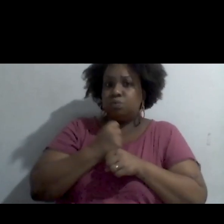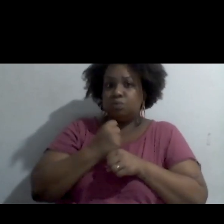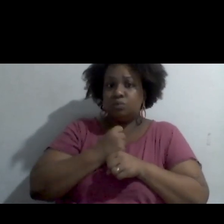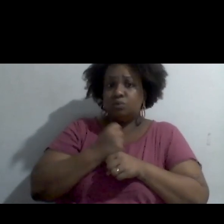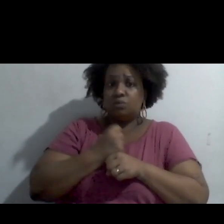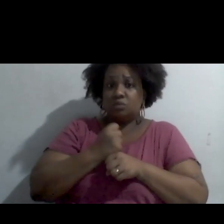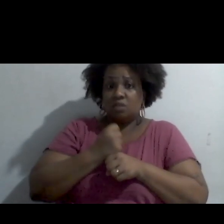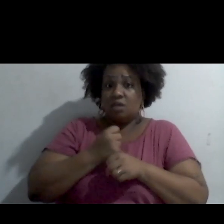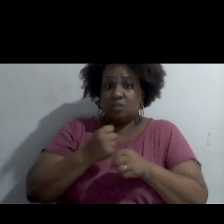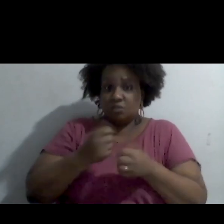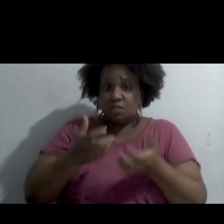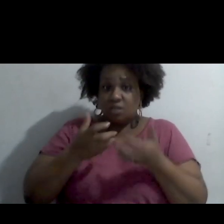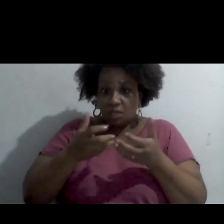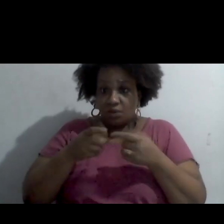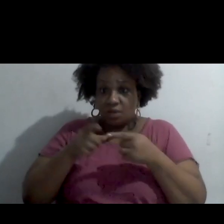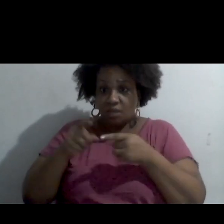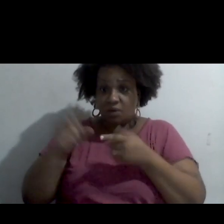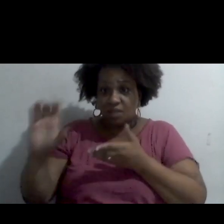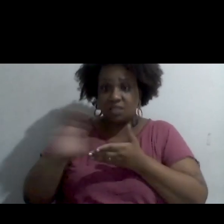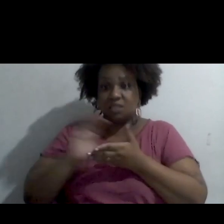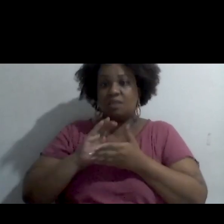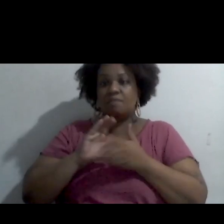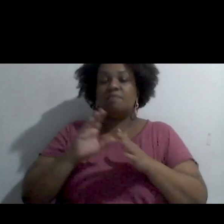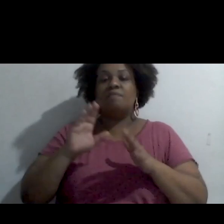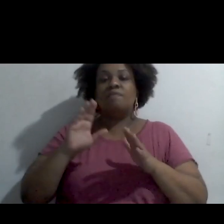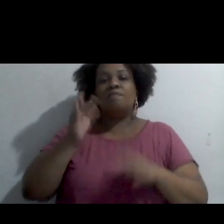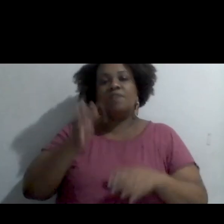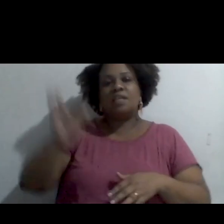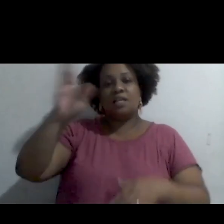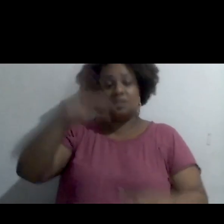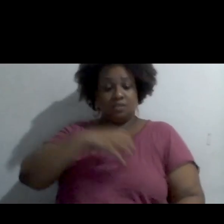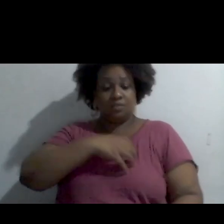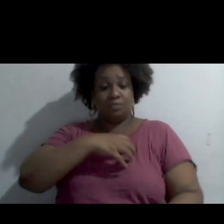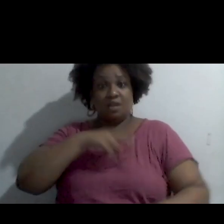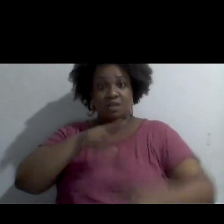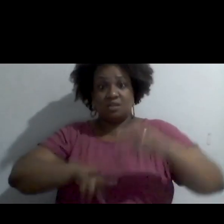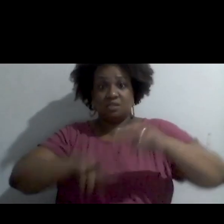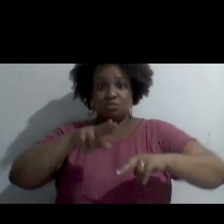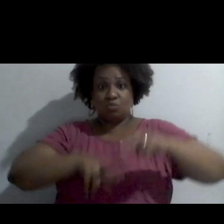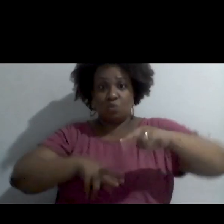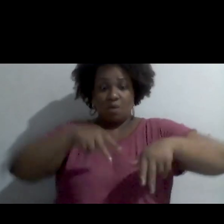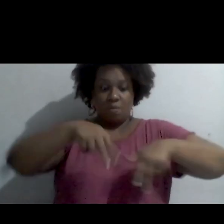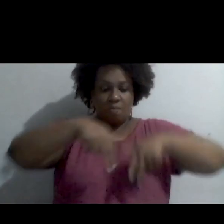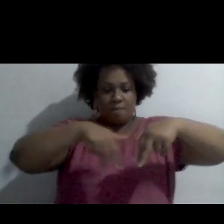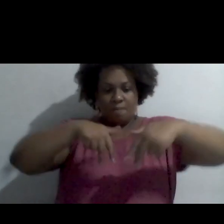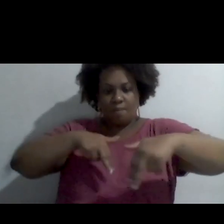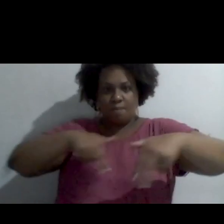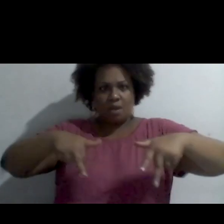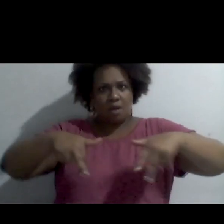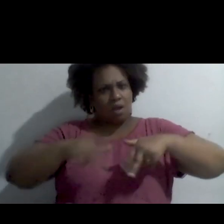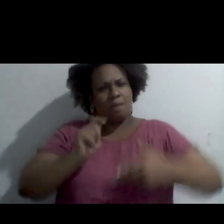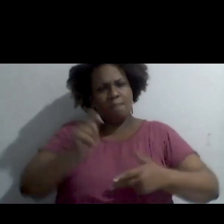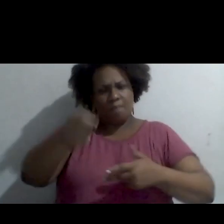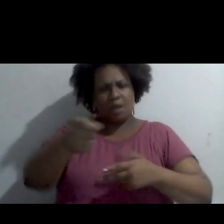que são destinadas à Federação Baiana de Quadrilha sejam realmente para os grupos de quadrilha, para que eles paguem os seus profissionais. A gente